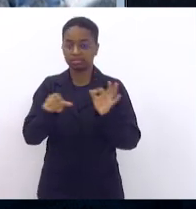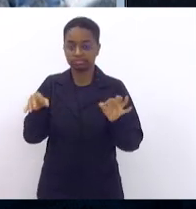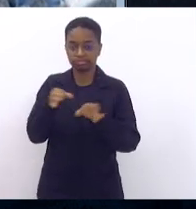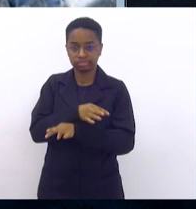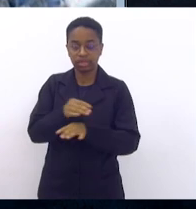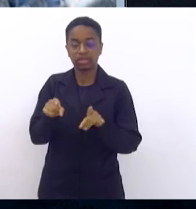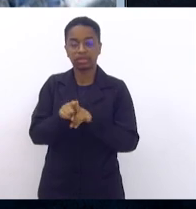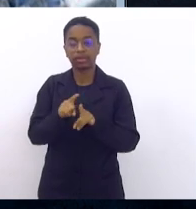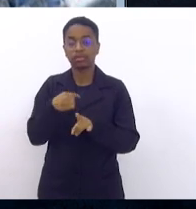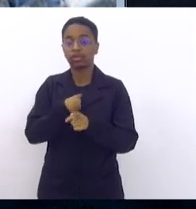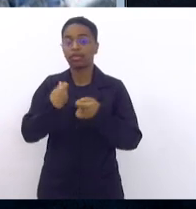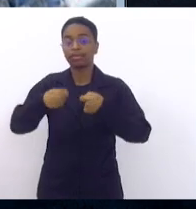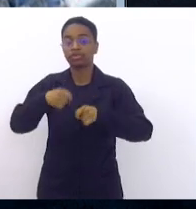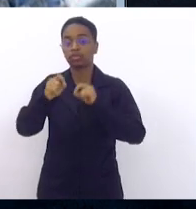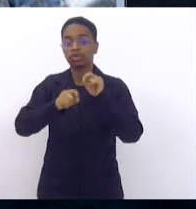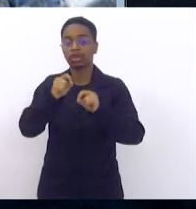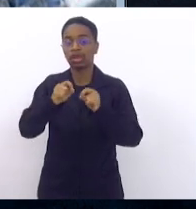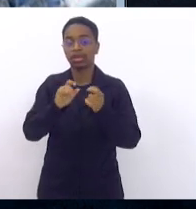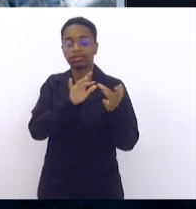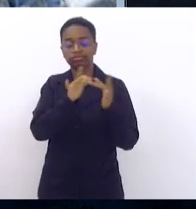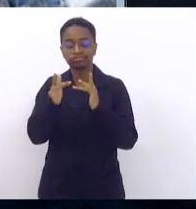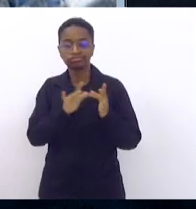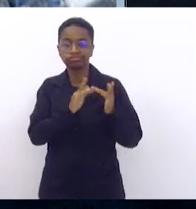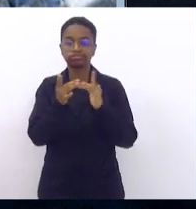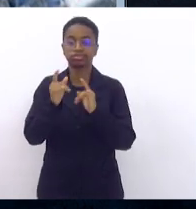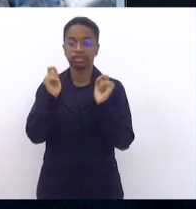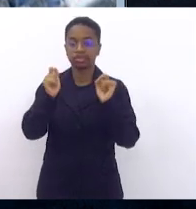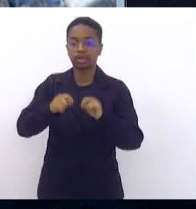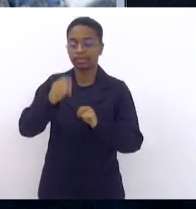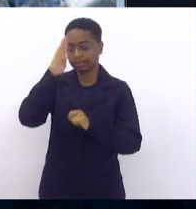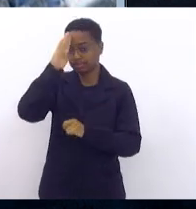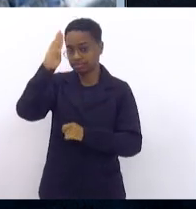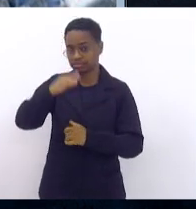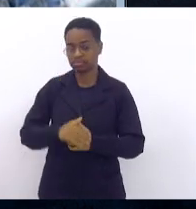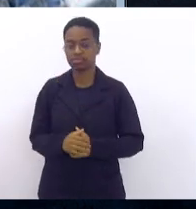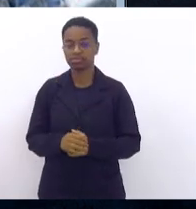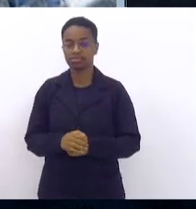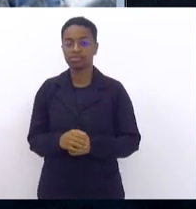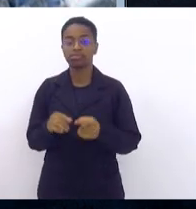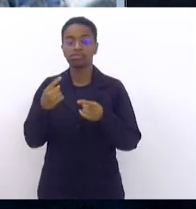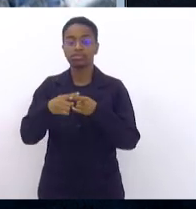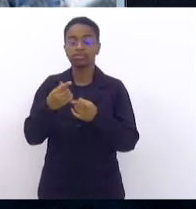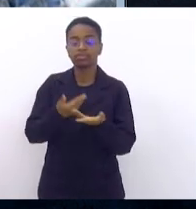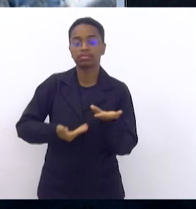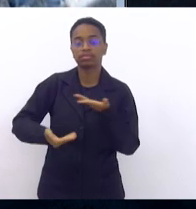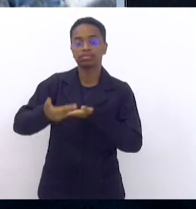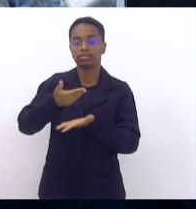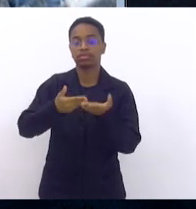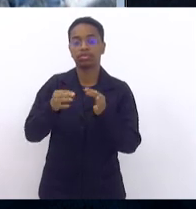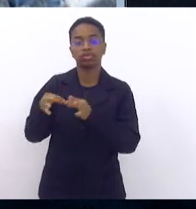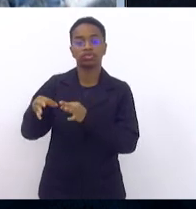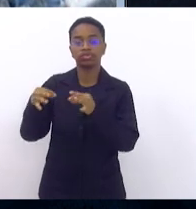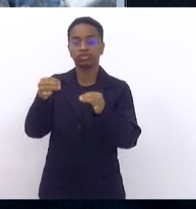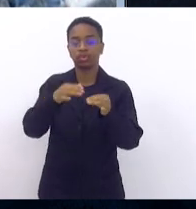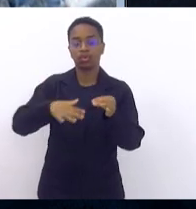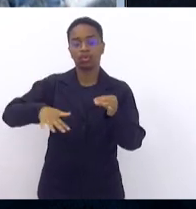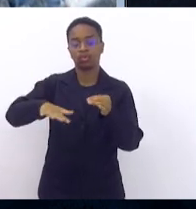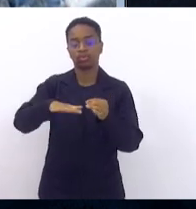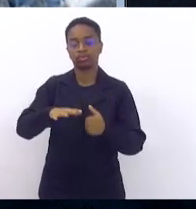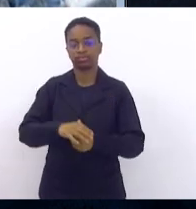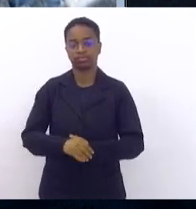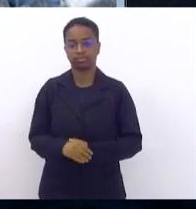o que a gente precisa fazer algumas articulações fundamentais que envolva toda a ponta da cadeia